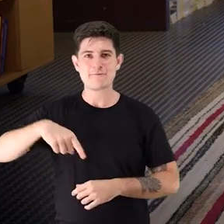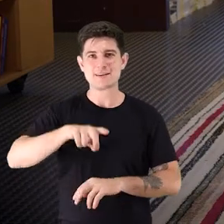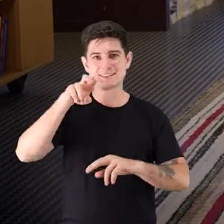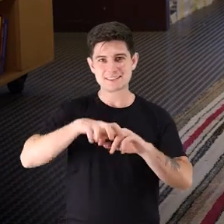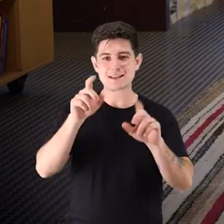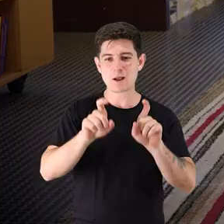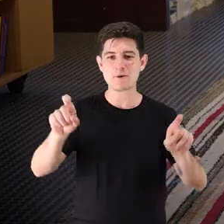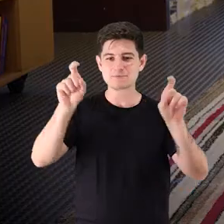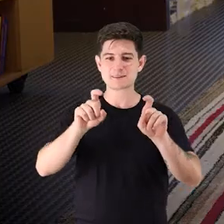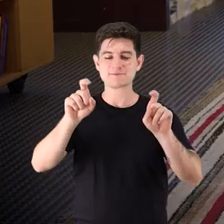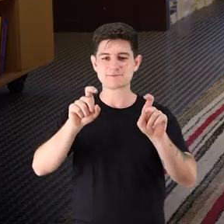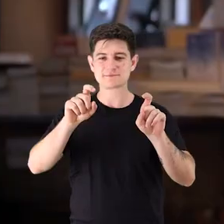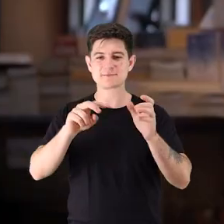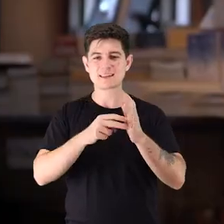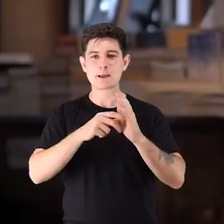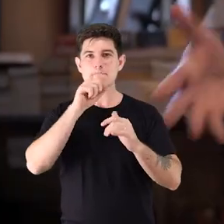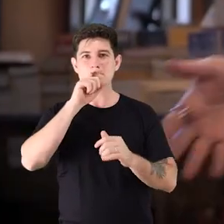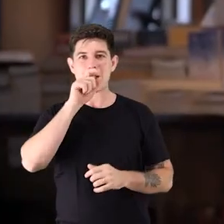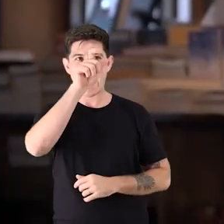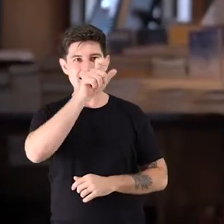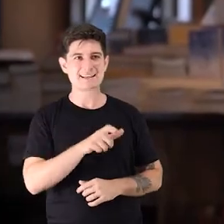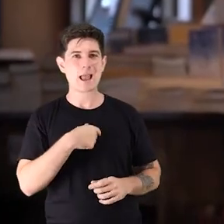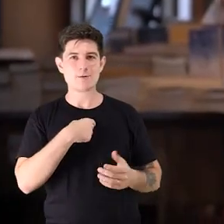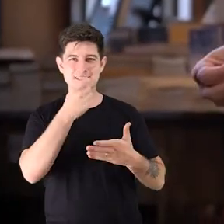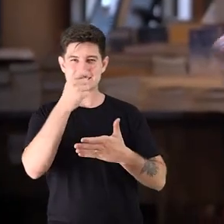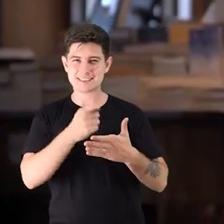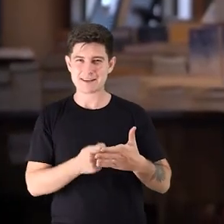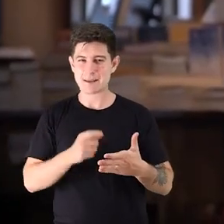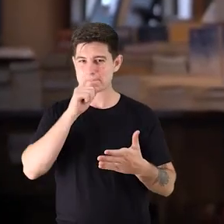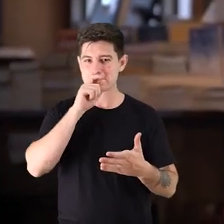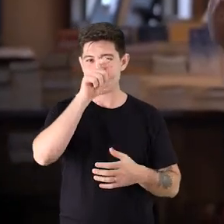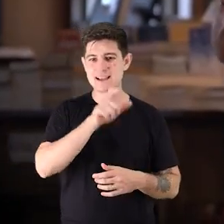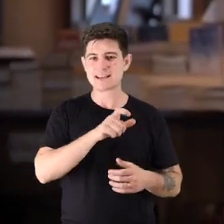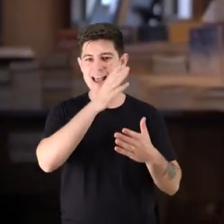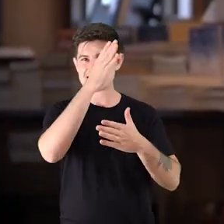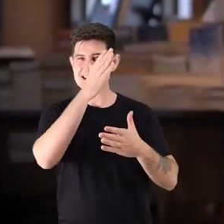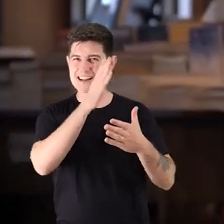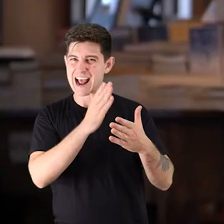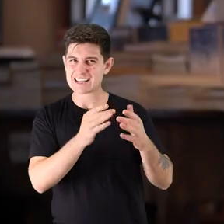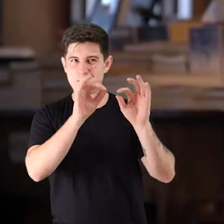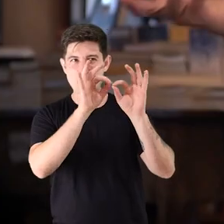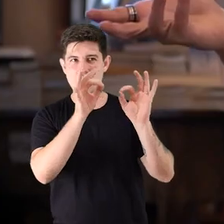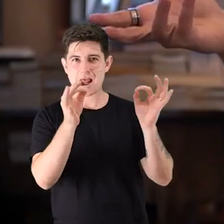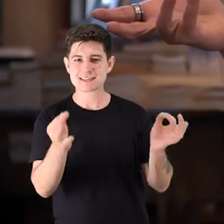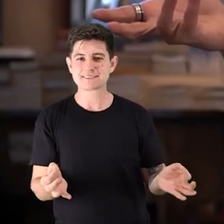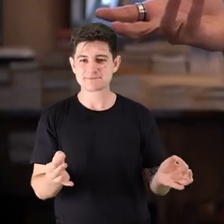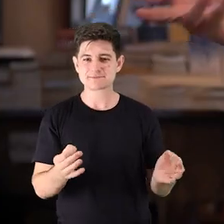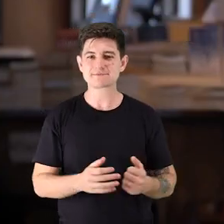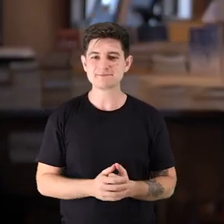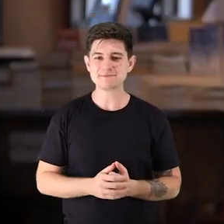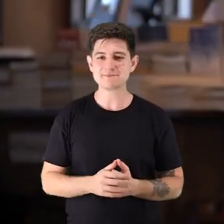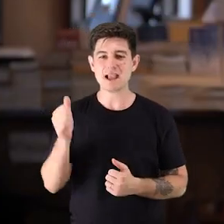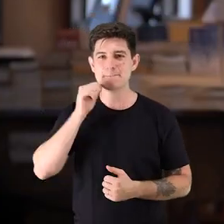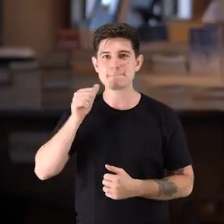livro. Eu fui pro computador, fui trabalhar. E na minha história, o pai é rasgado. Tem uma história, tem uma parte do pai rasgado. Só que, obviamente, não ia deixar assim.